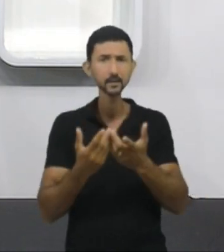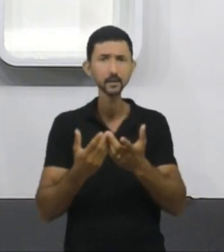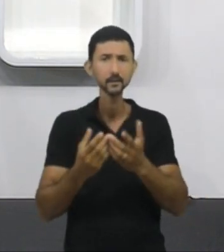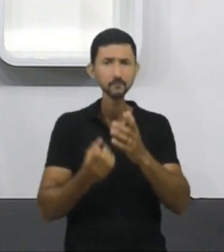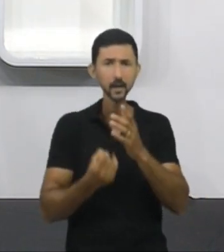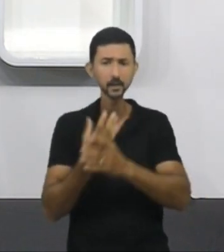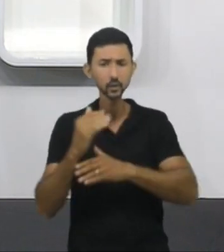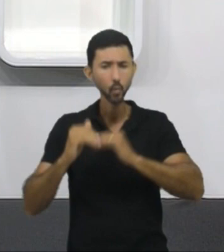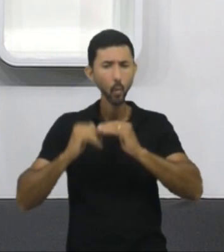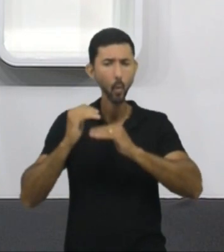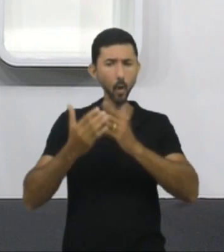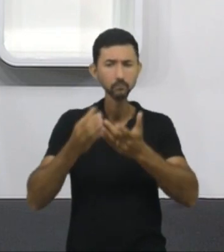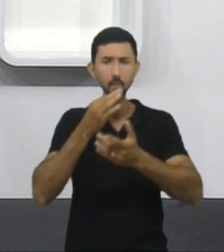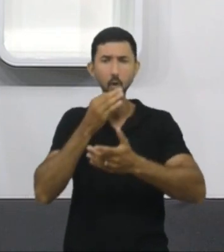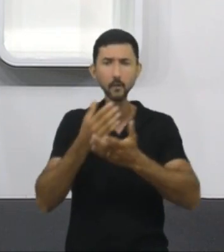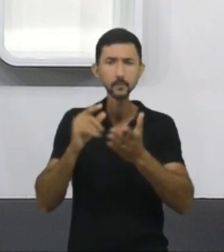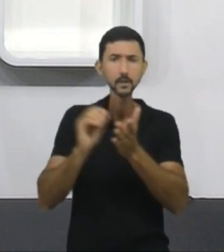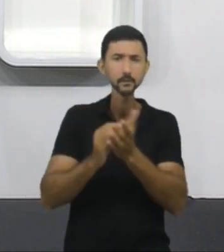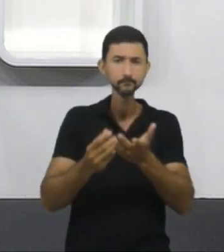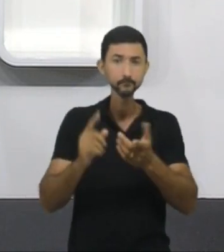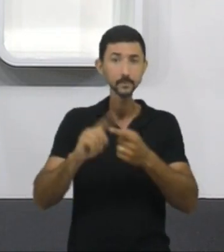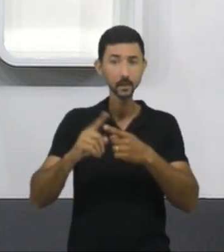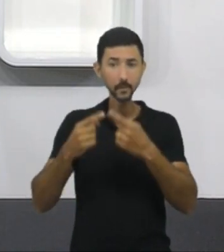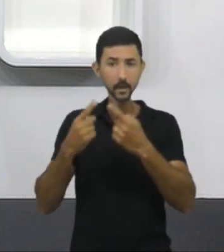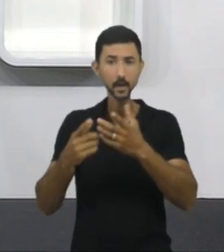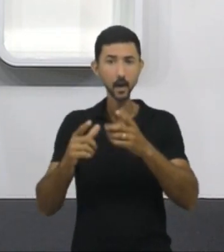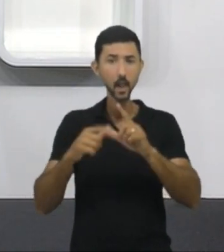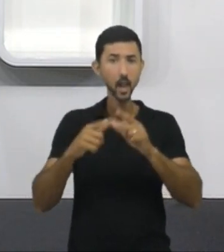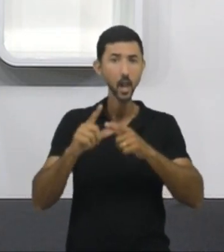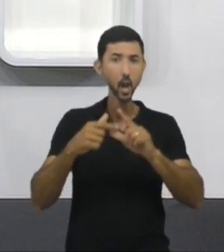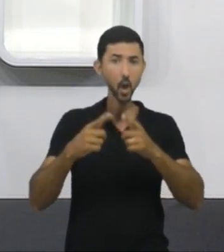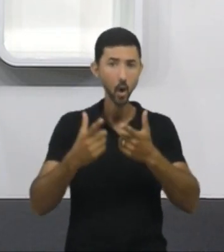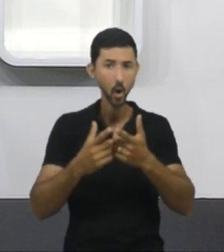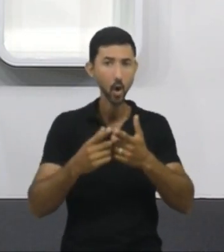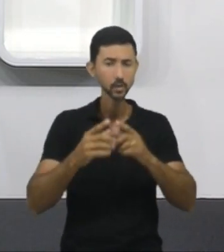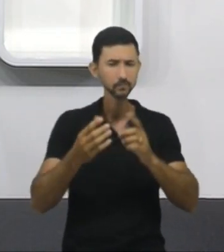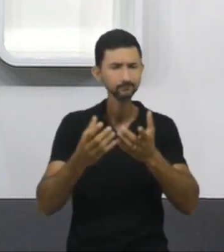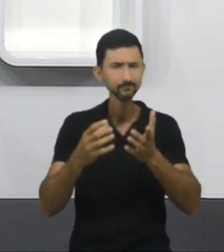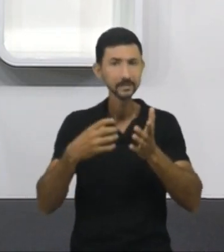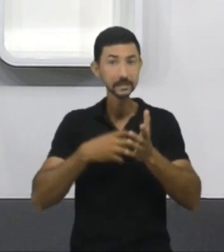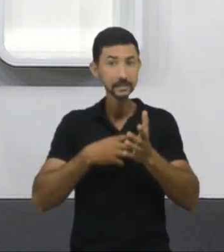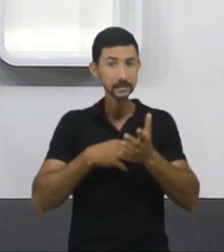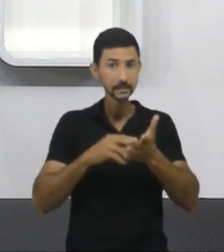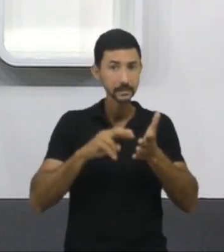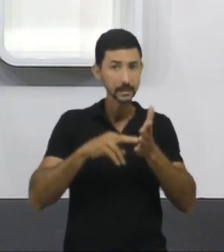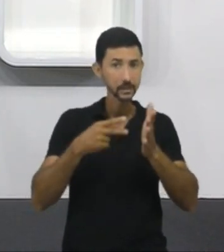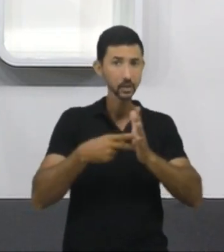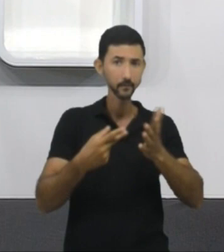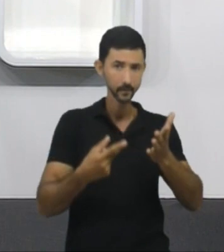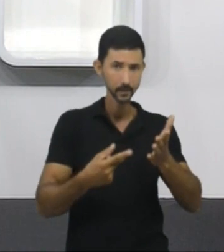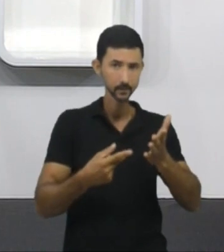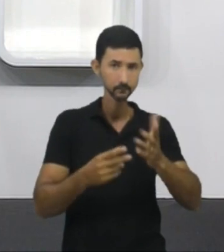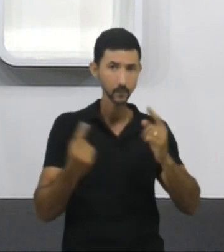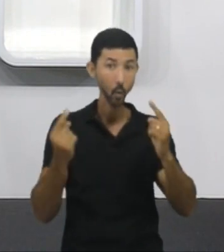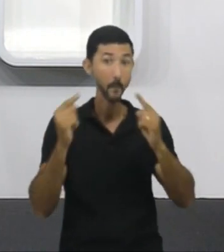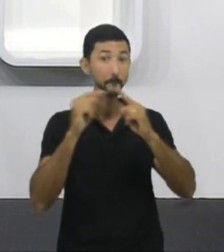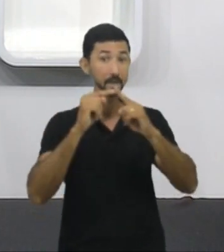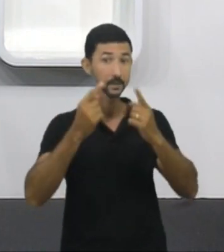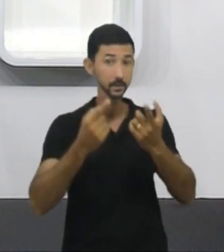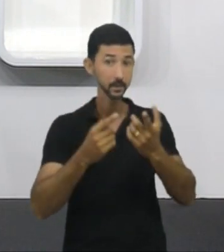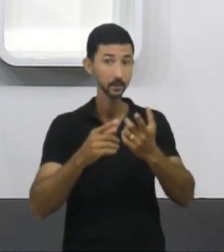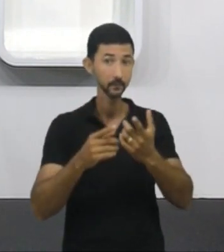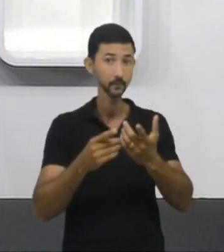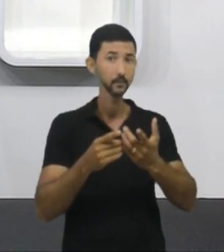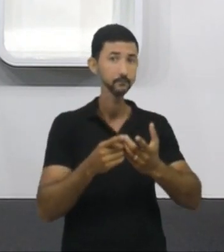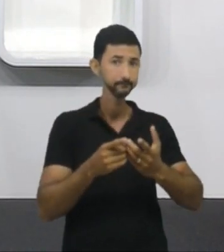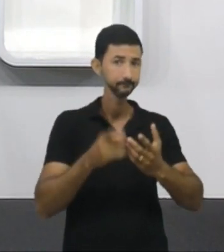você constrói como um argumento que seja também lógico, que ele faça sentido para as pessoas, porque o seu objetivo,